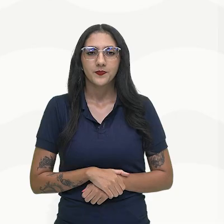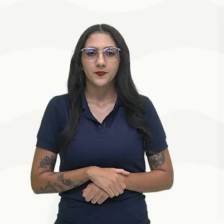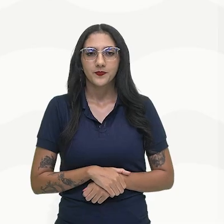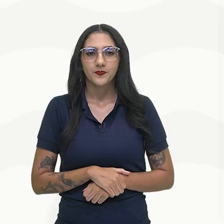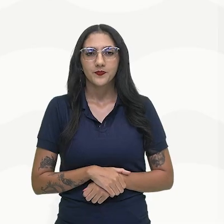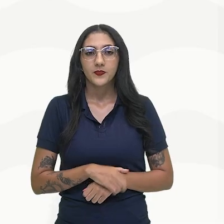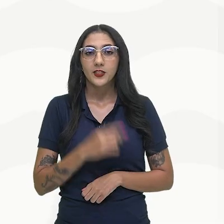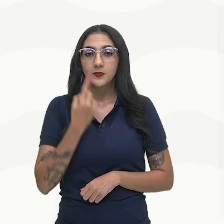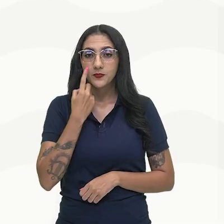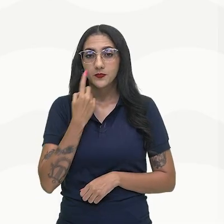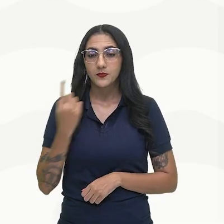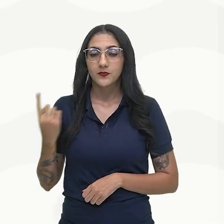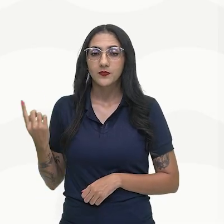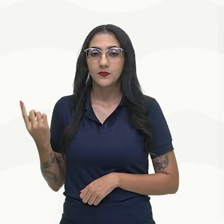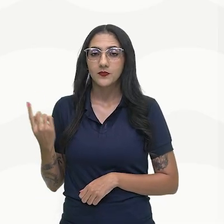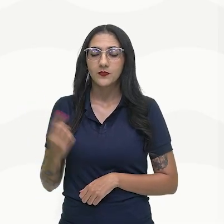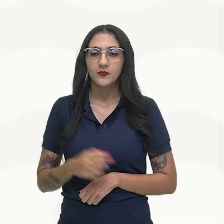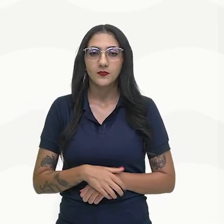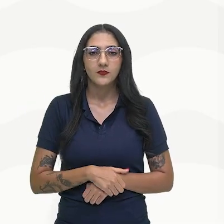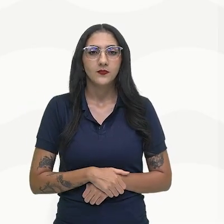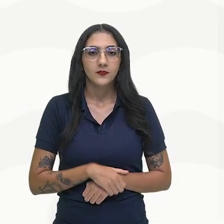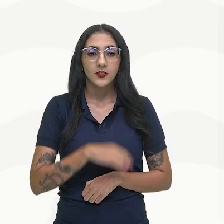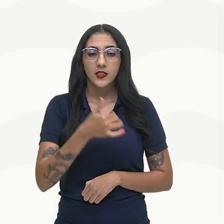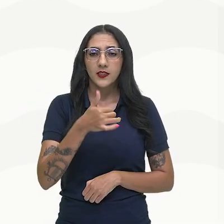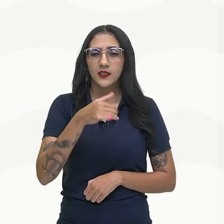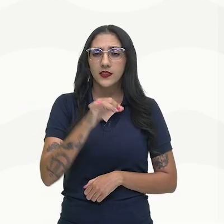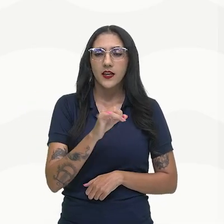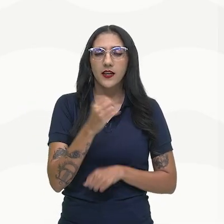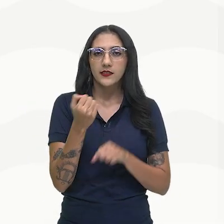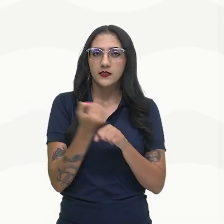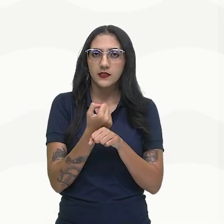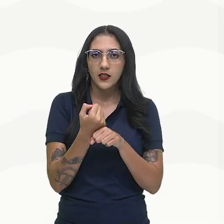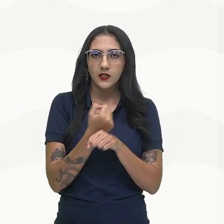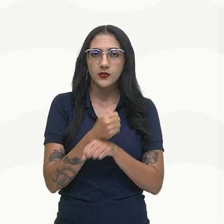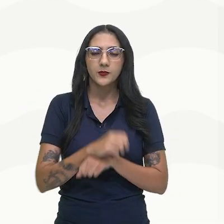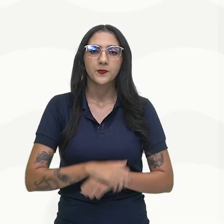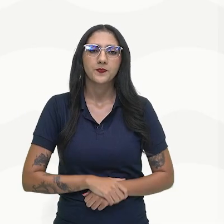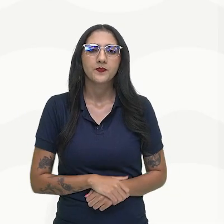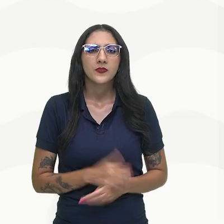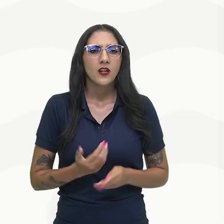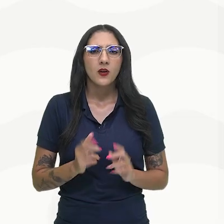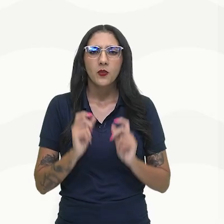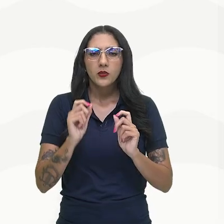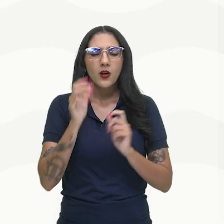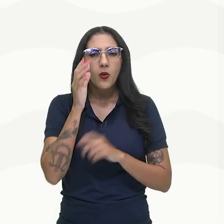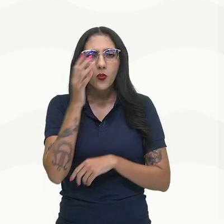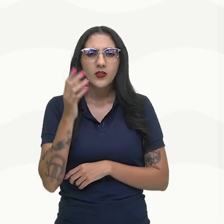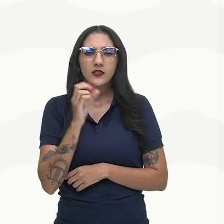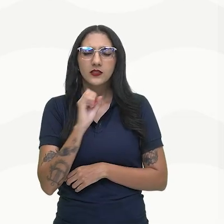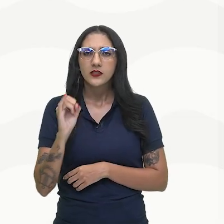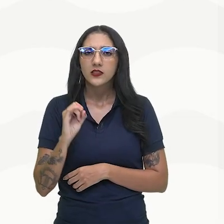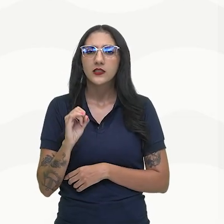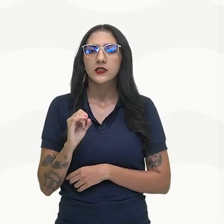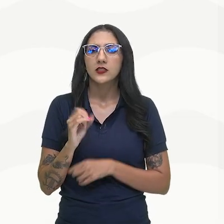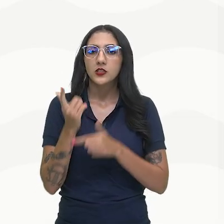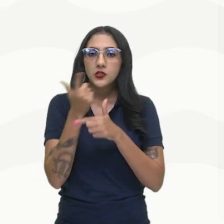2025 menos 2015 é um tempo de 10 anos. Então, o que acontece quando a gente divide